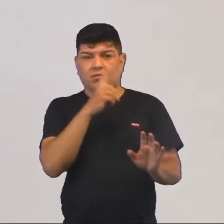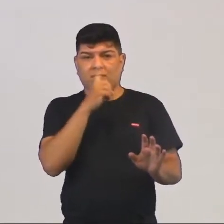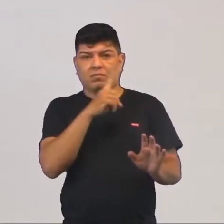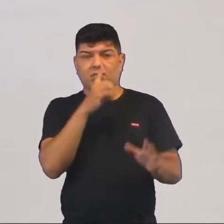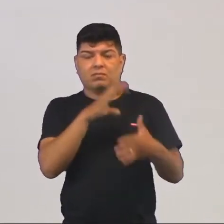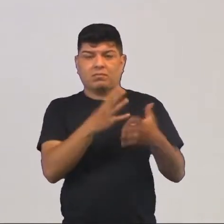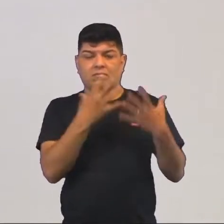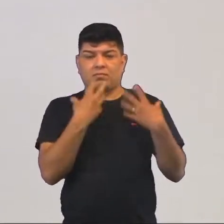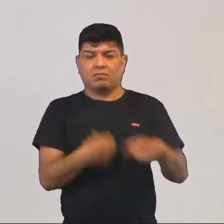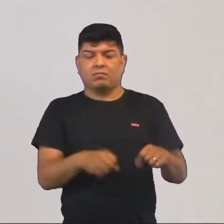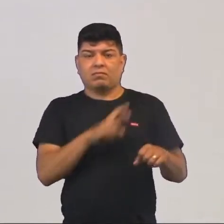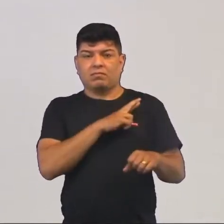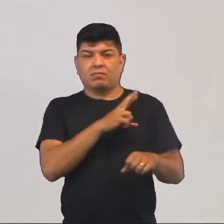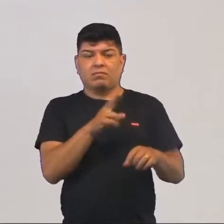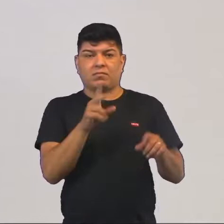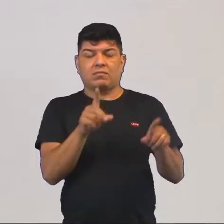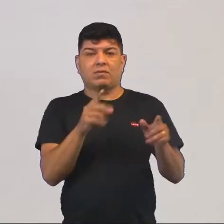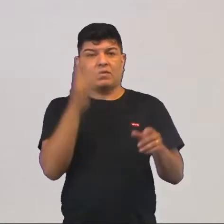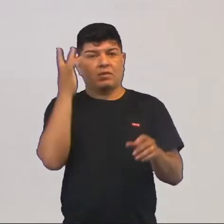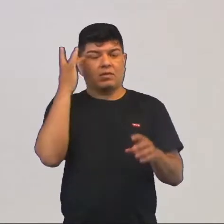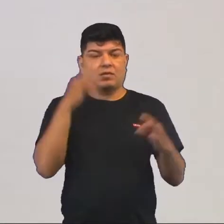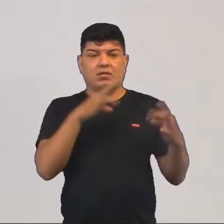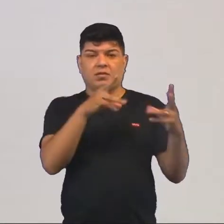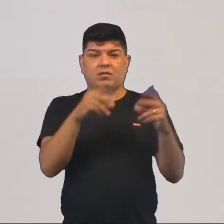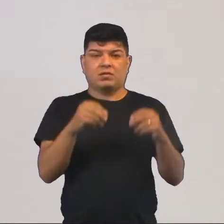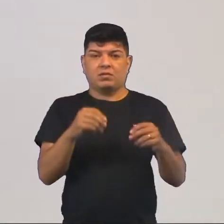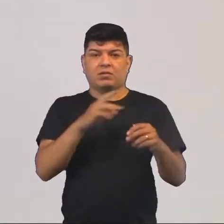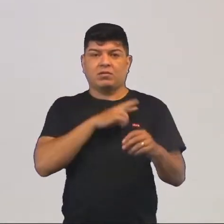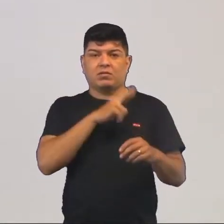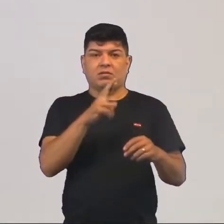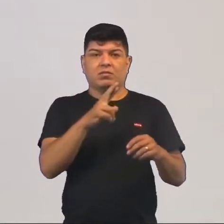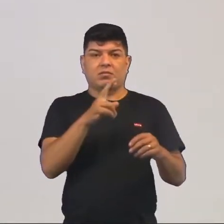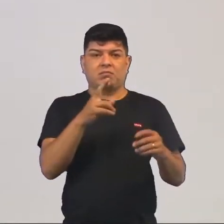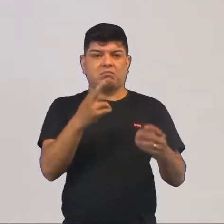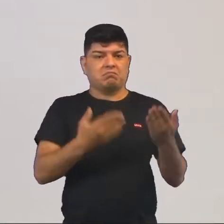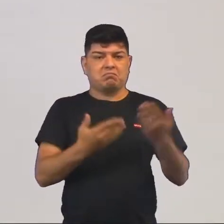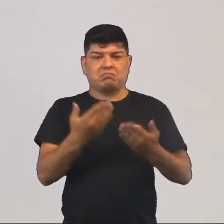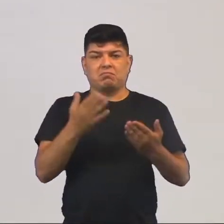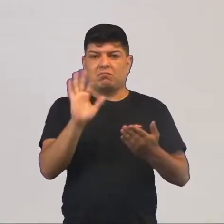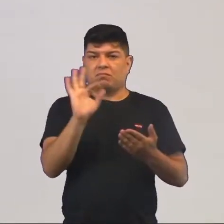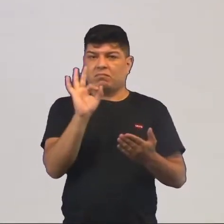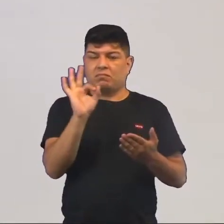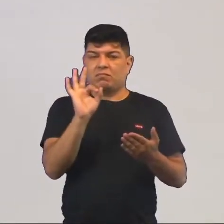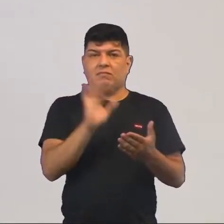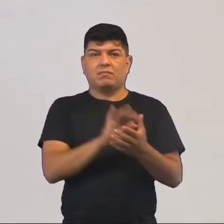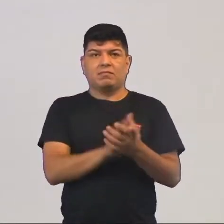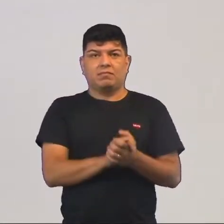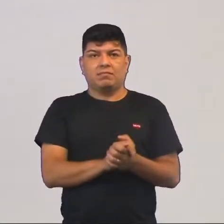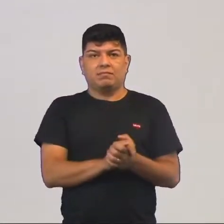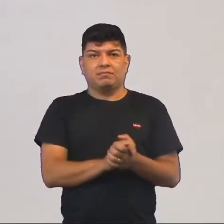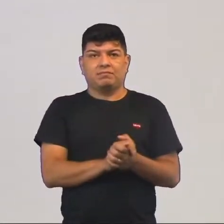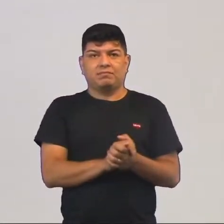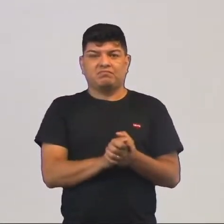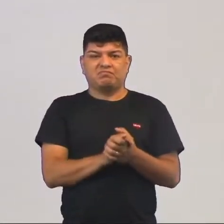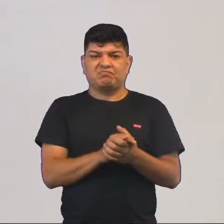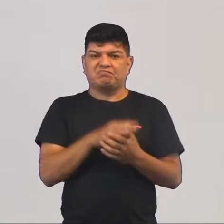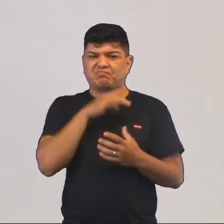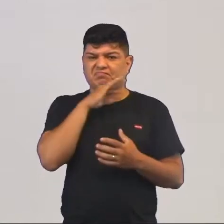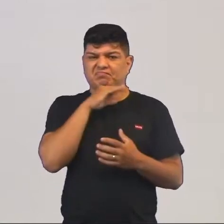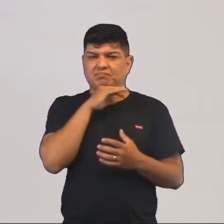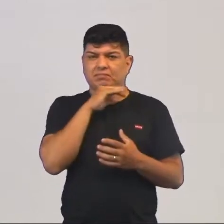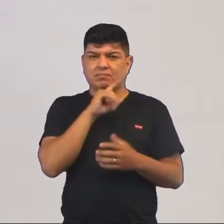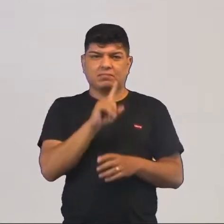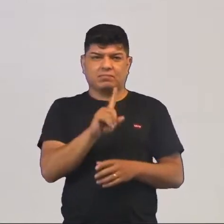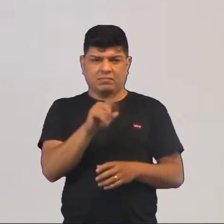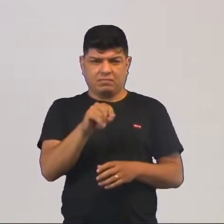um adepto de uma religião, achar que toda aquela religião não serve, aquela religião, então, não presta.